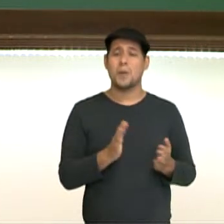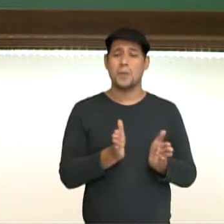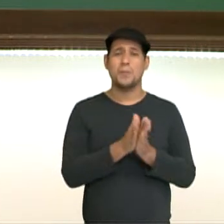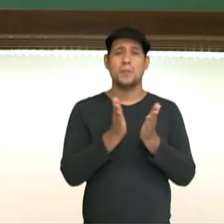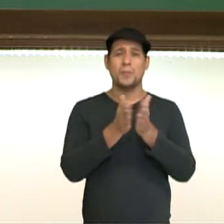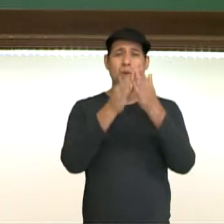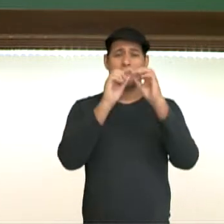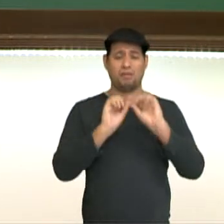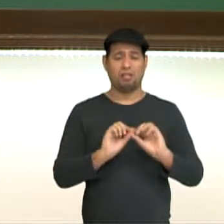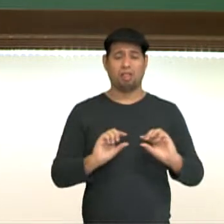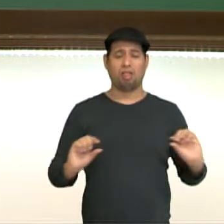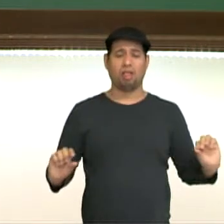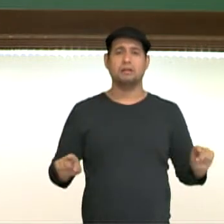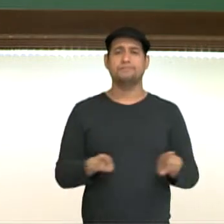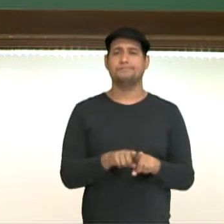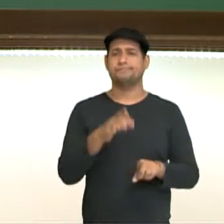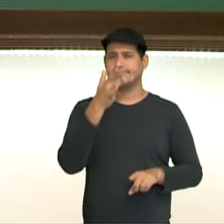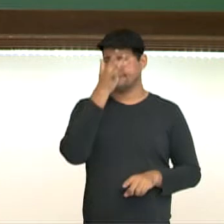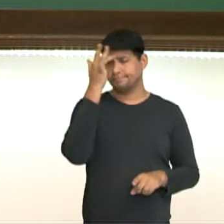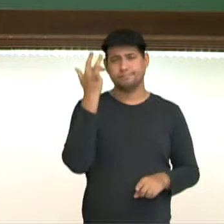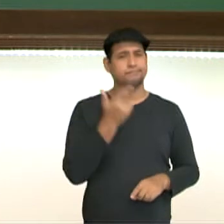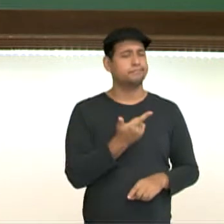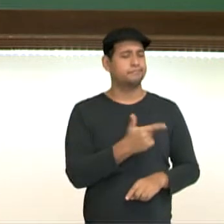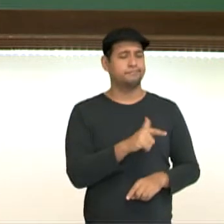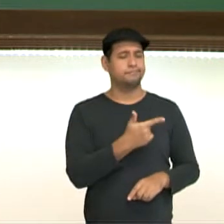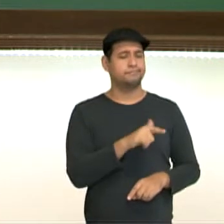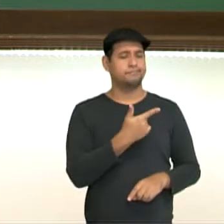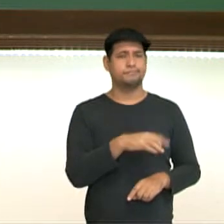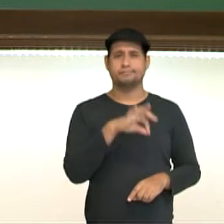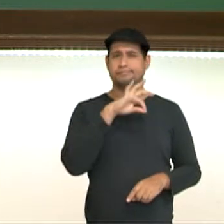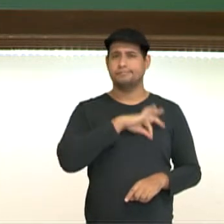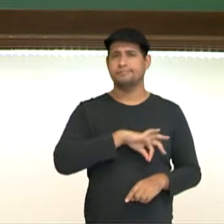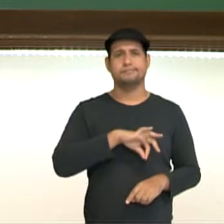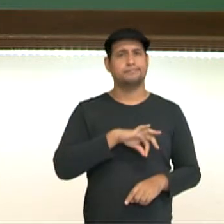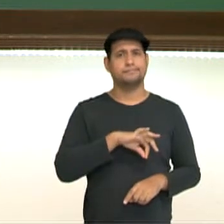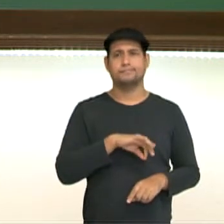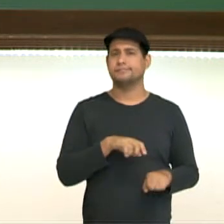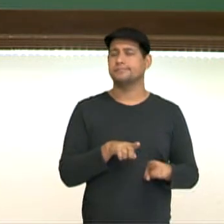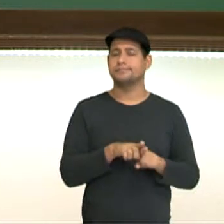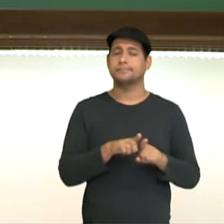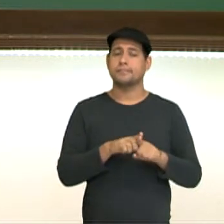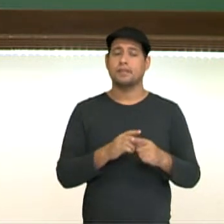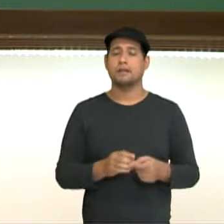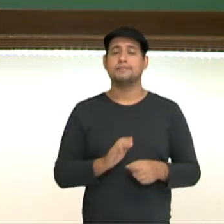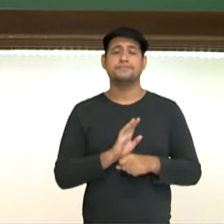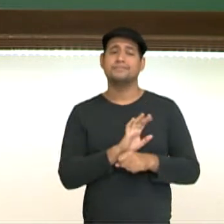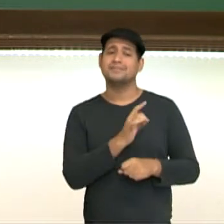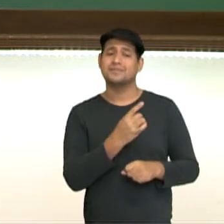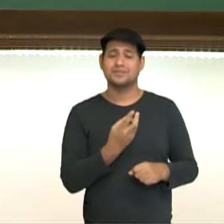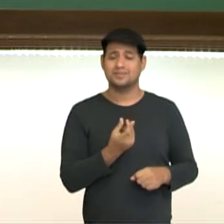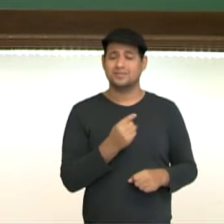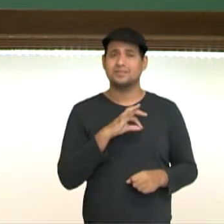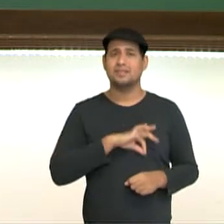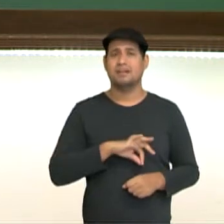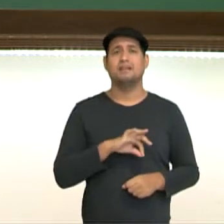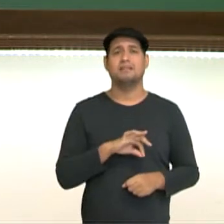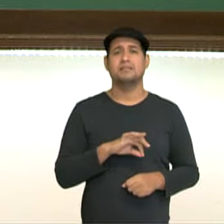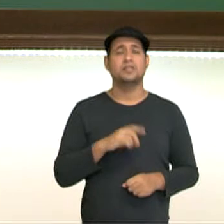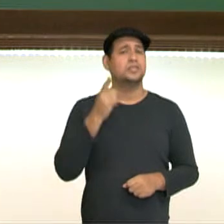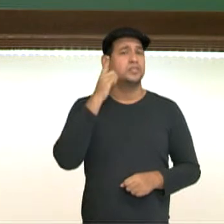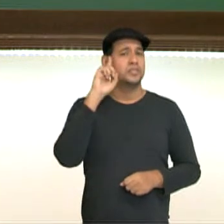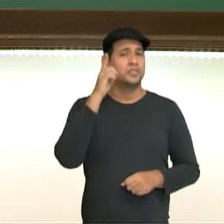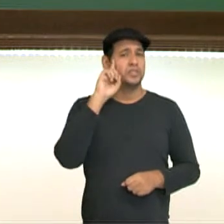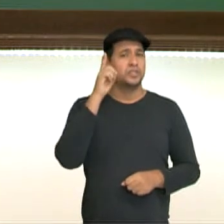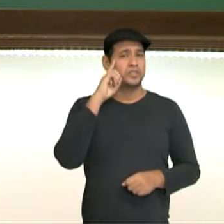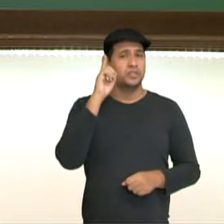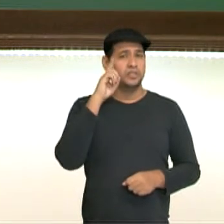de pobreza aquela pessoa que não recebe, não tem condições de sustentar um rendimento diário